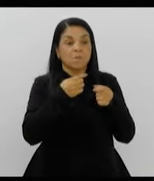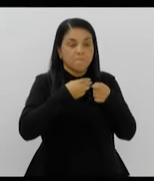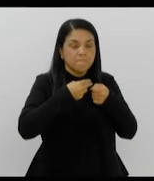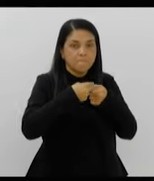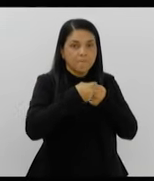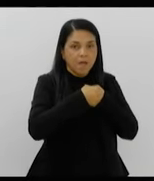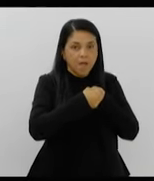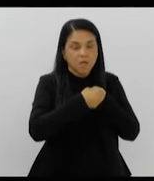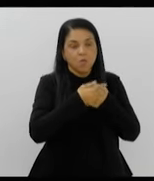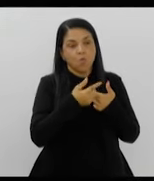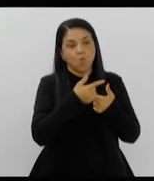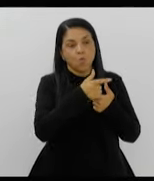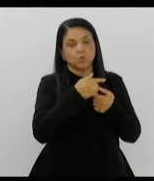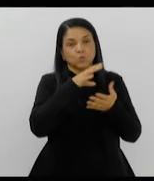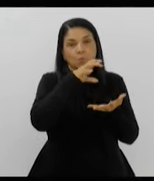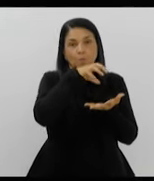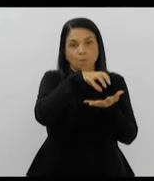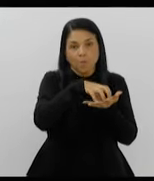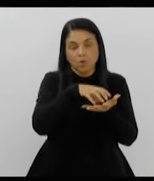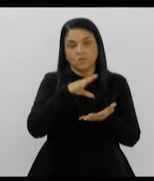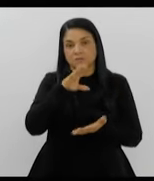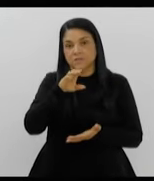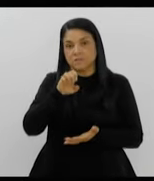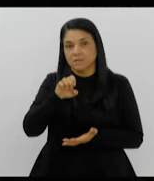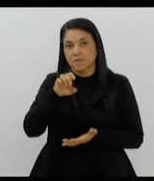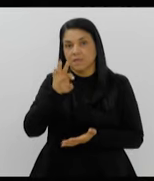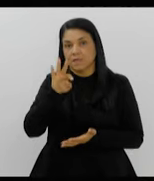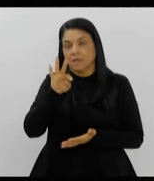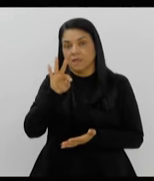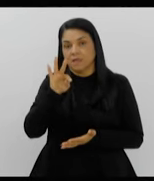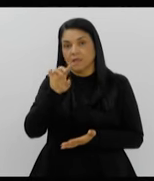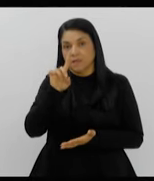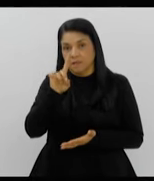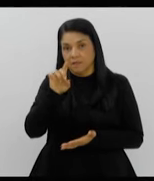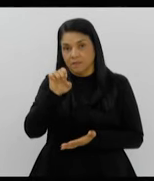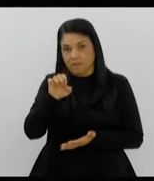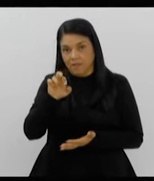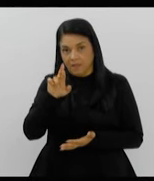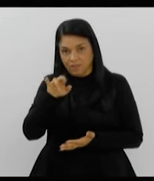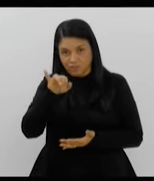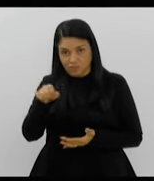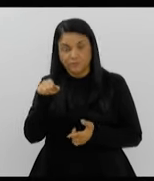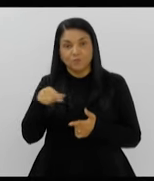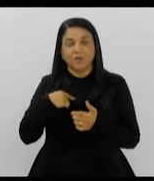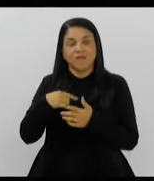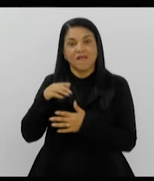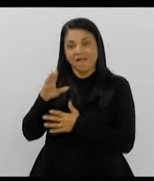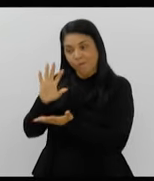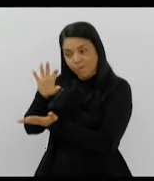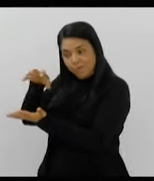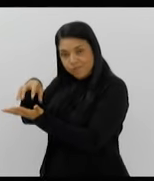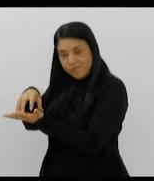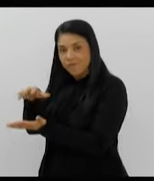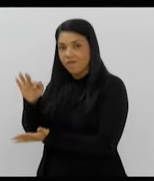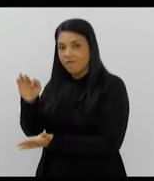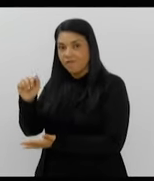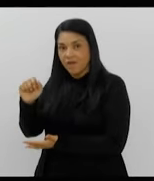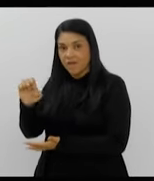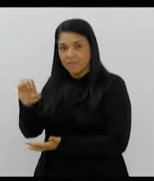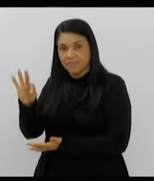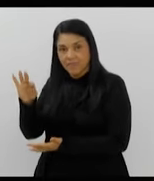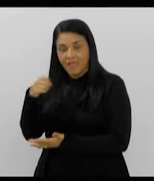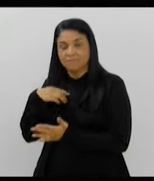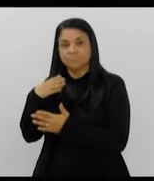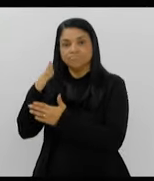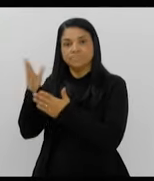no Polo CEDERGE, porque a sede da FAETEC está interditada desde